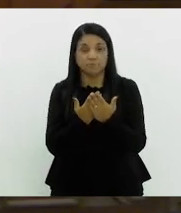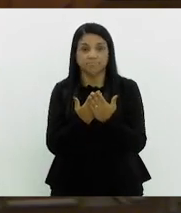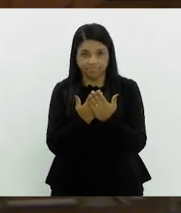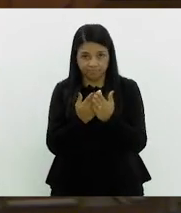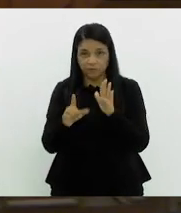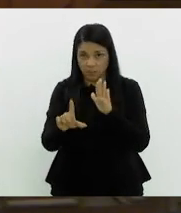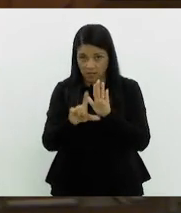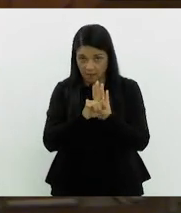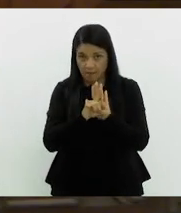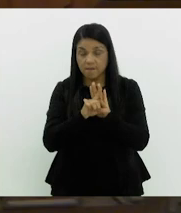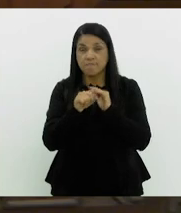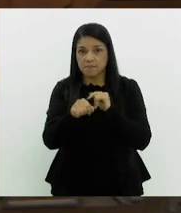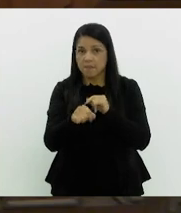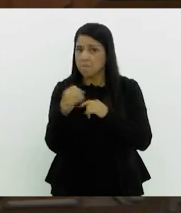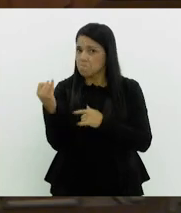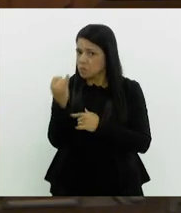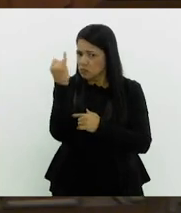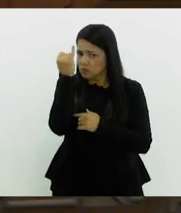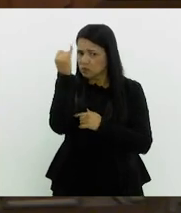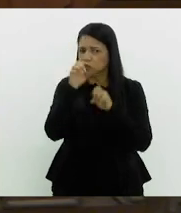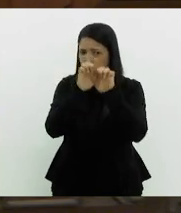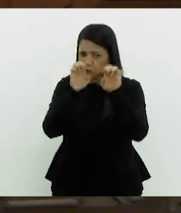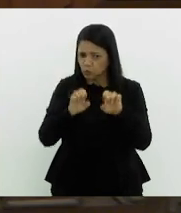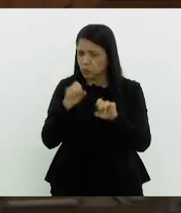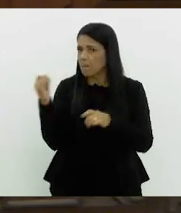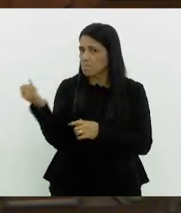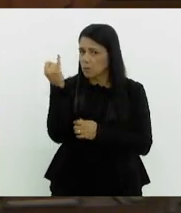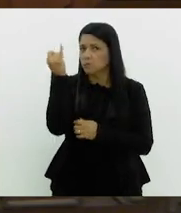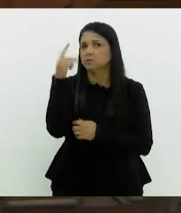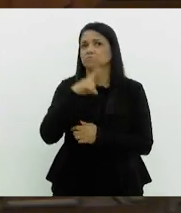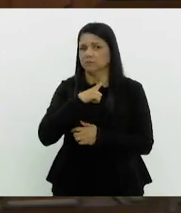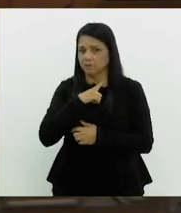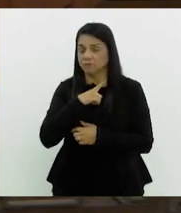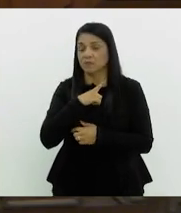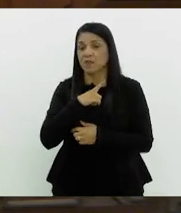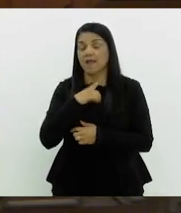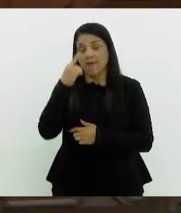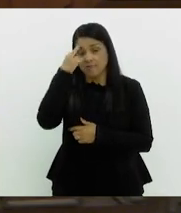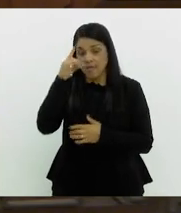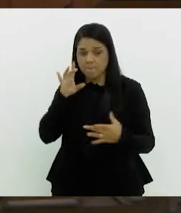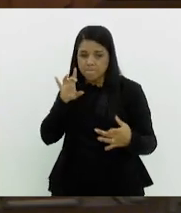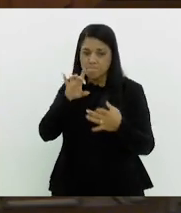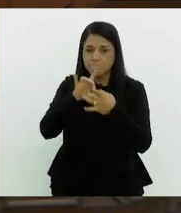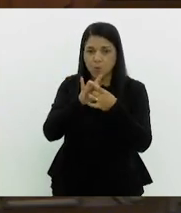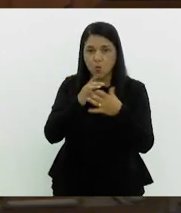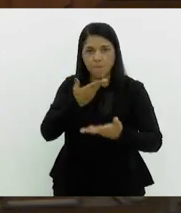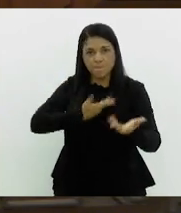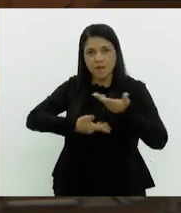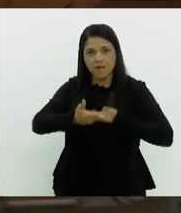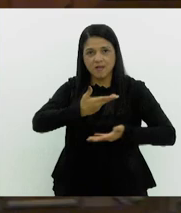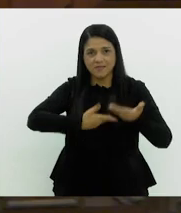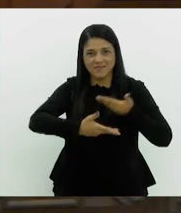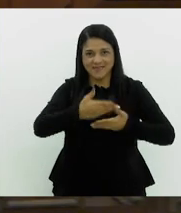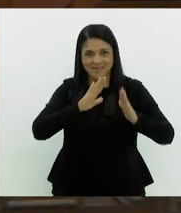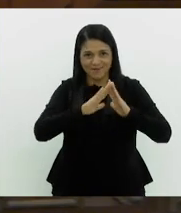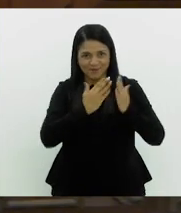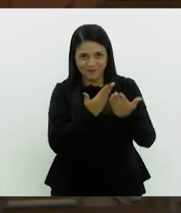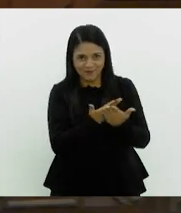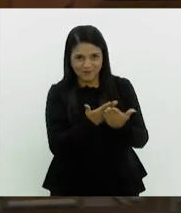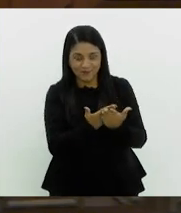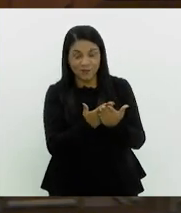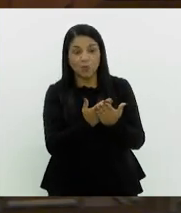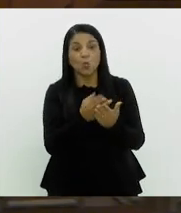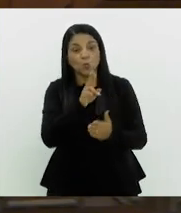uma estrutura primorosa, e a nossa ideia é trabalhar em parceria com a Escola do Legislativo, acima de tudo, utilizando a sua